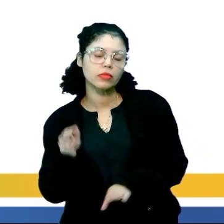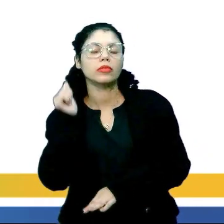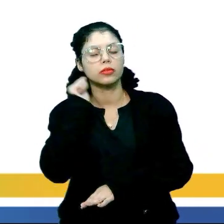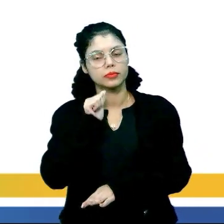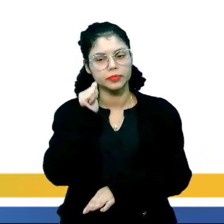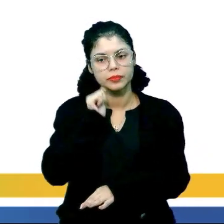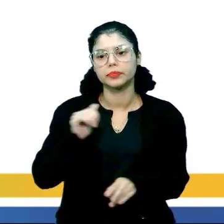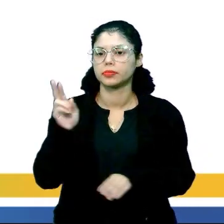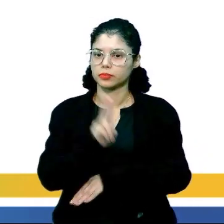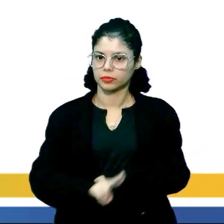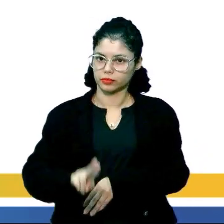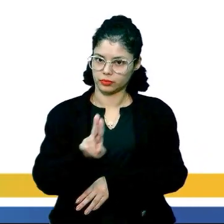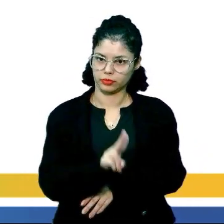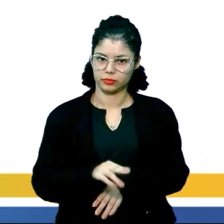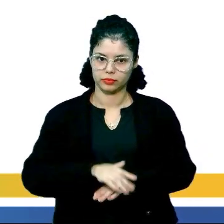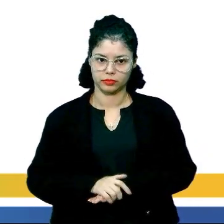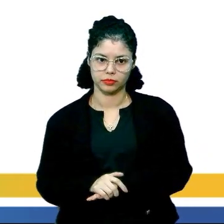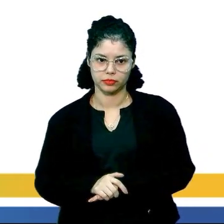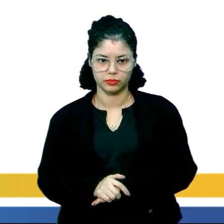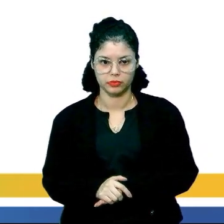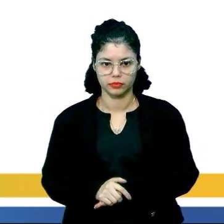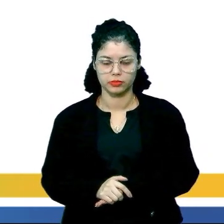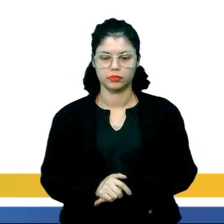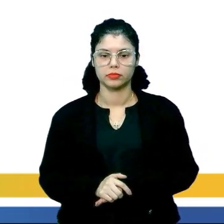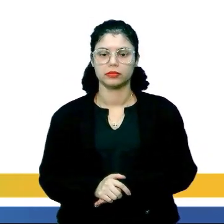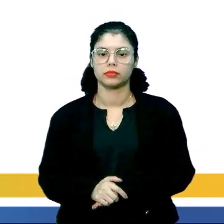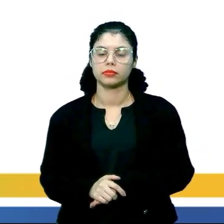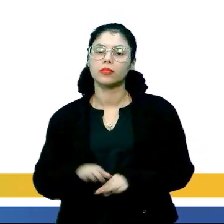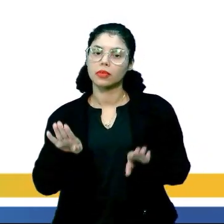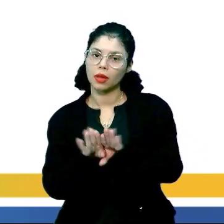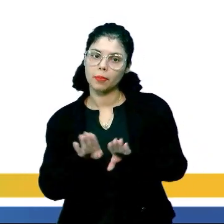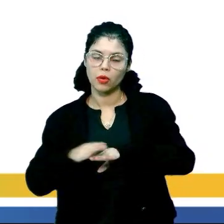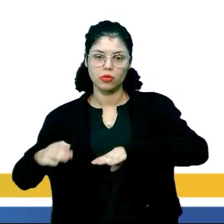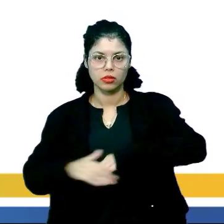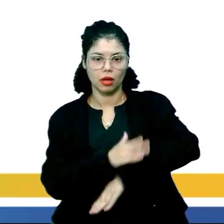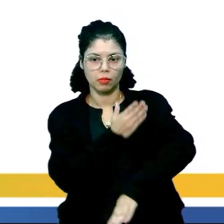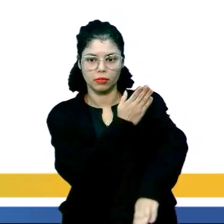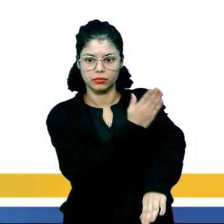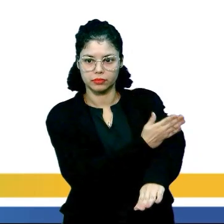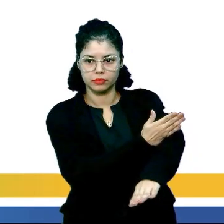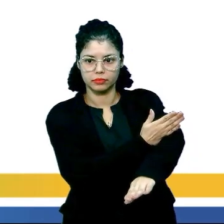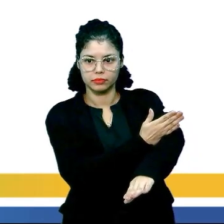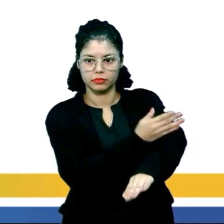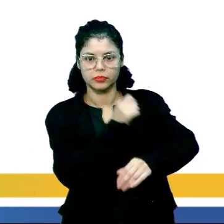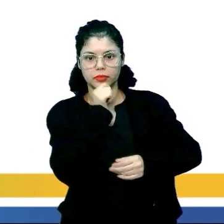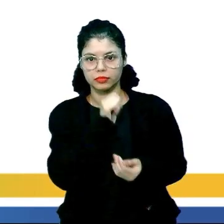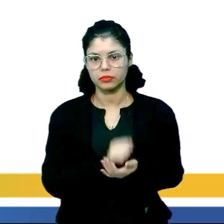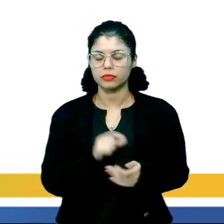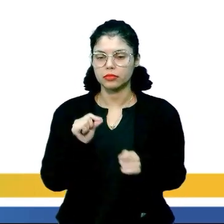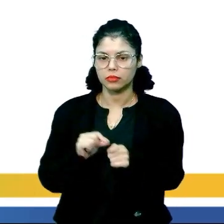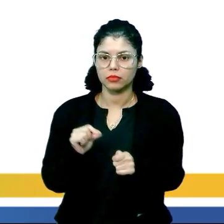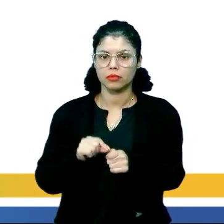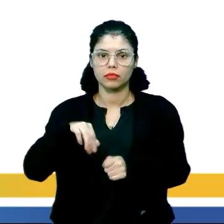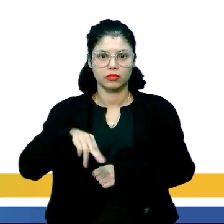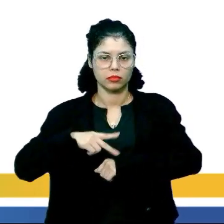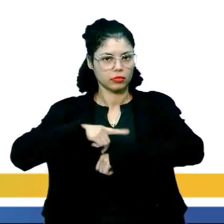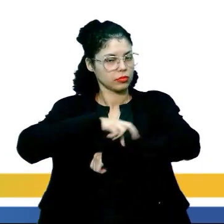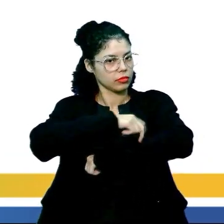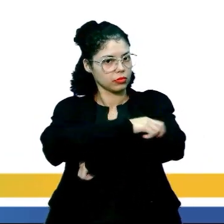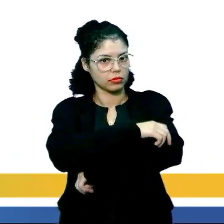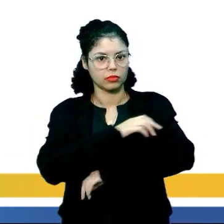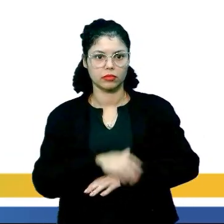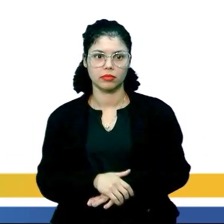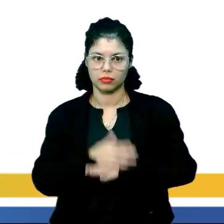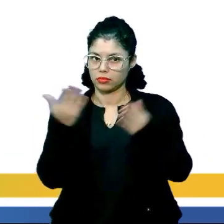mulheres usavam, bem colados ao corpo, as botas de cano longos que passaram a fazer parte da moda